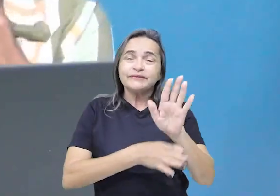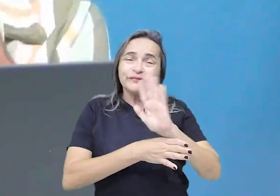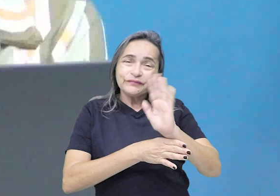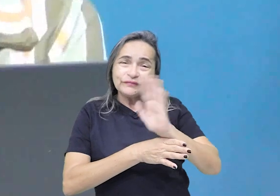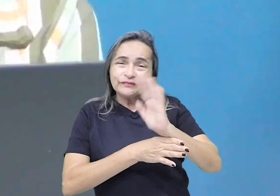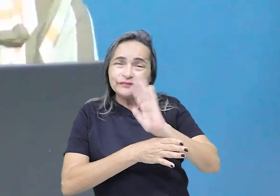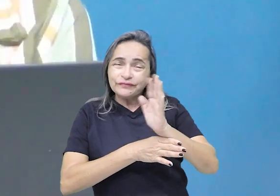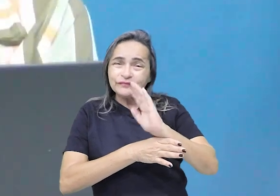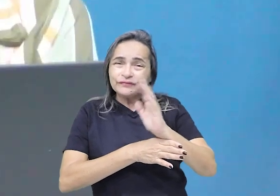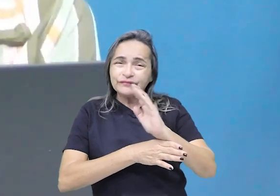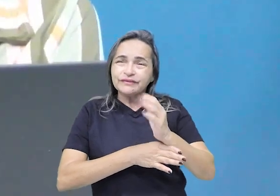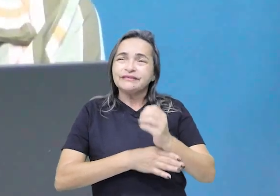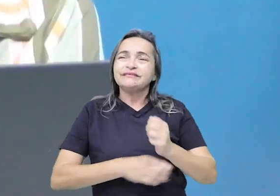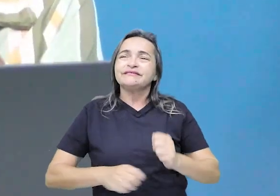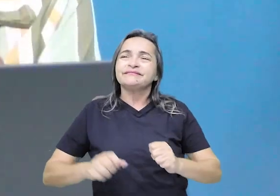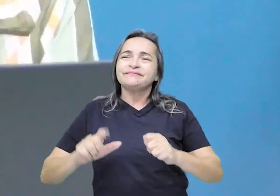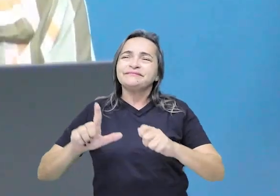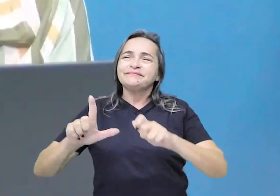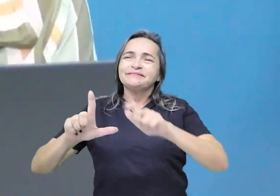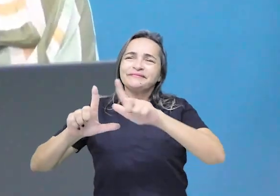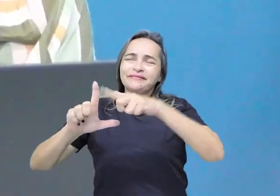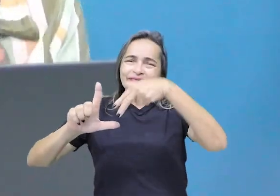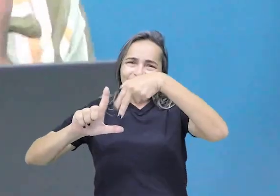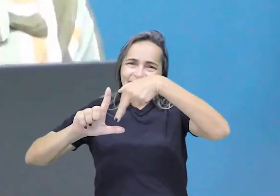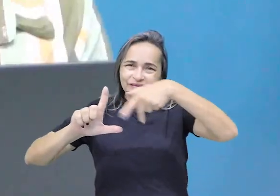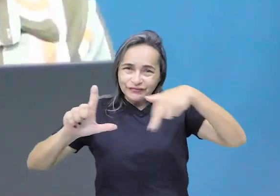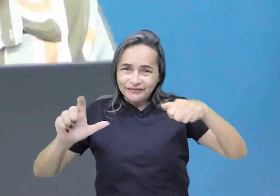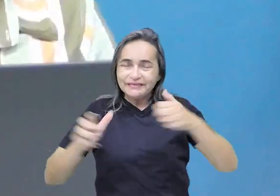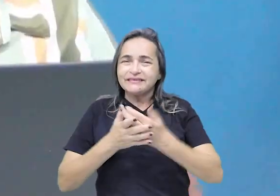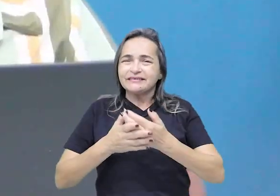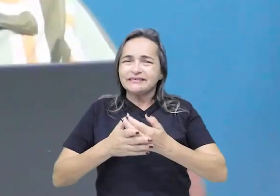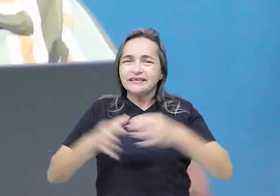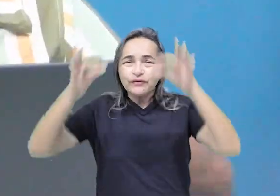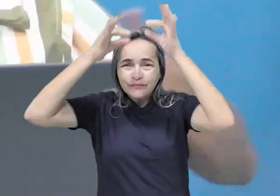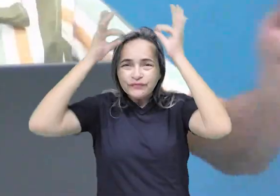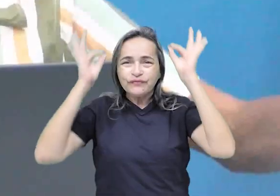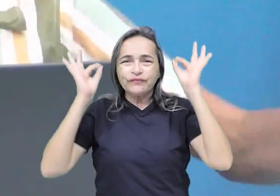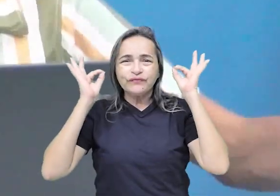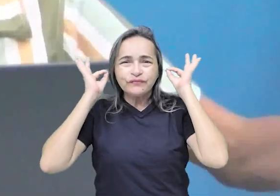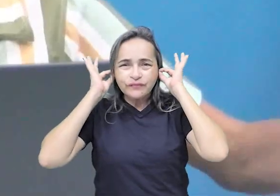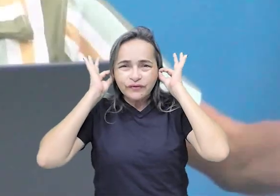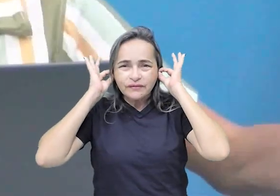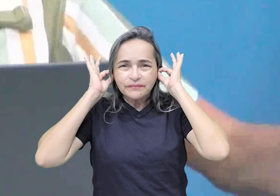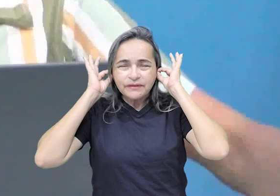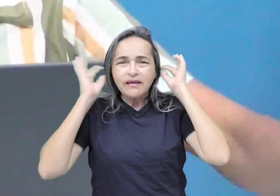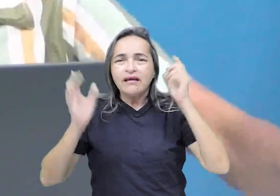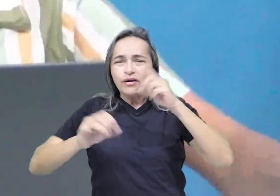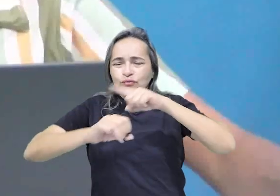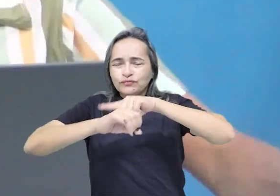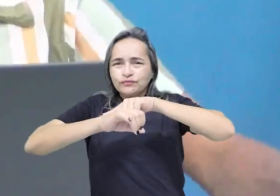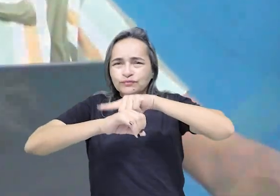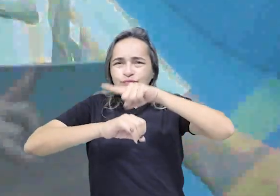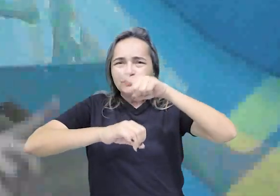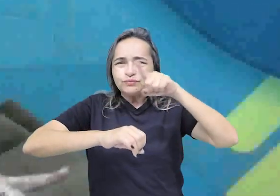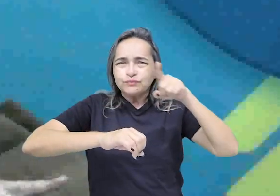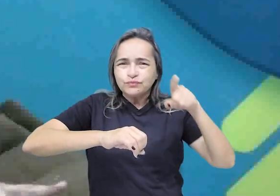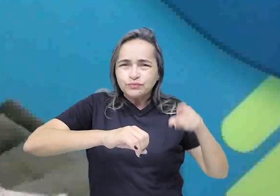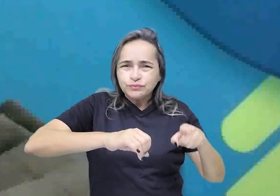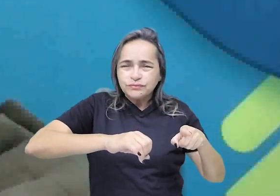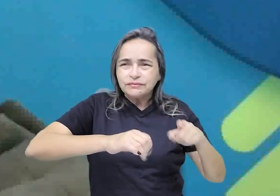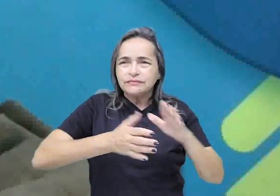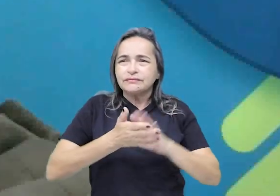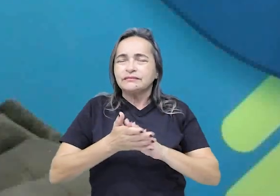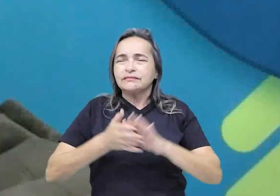com fone de ouvido no volume máximo. Assistir aquele filme inteiro. Talvez essa pessoa esteja no